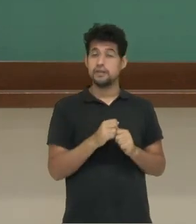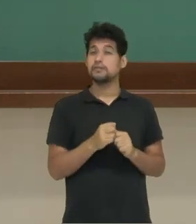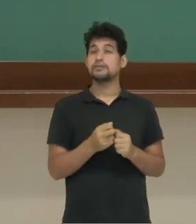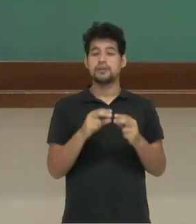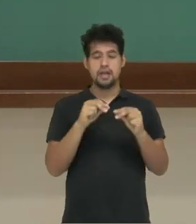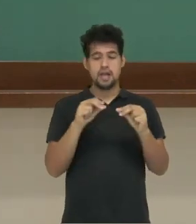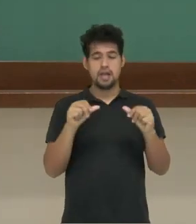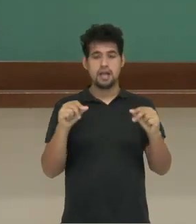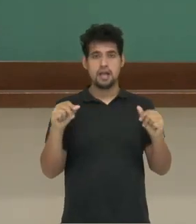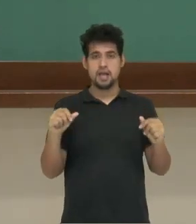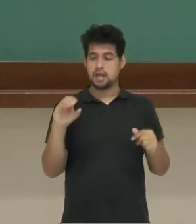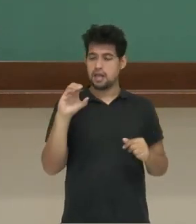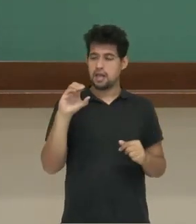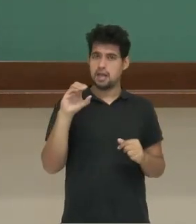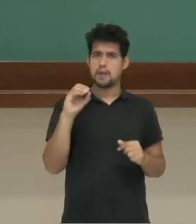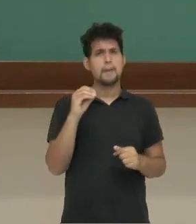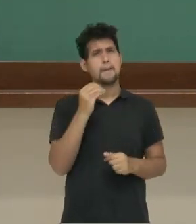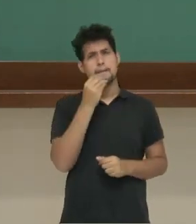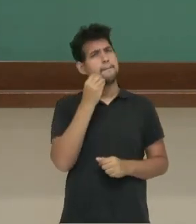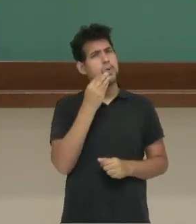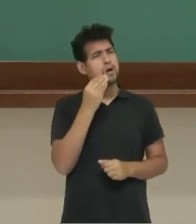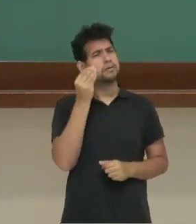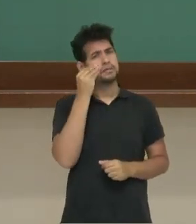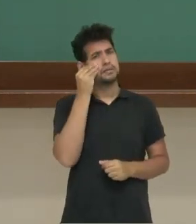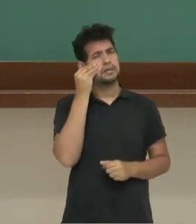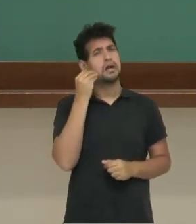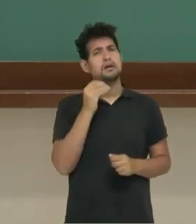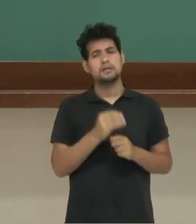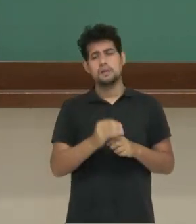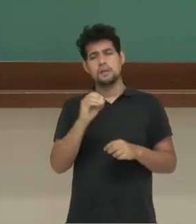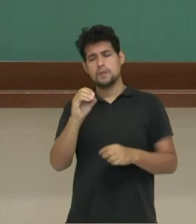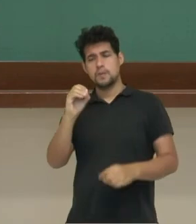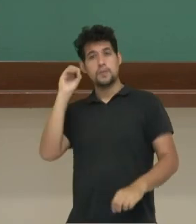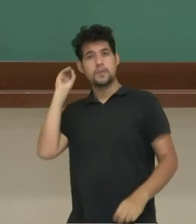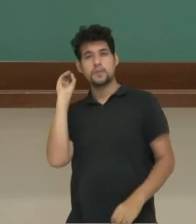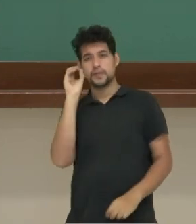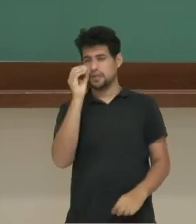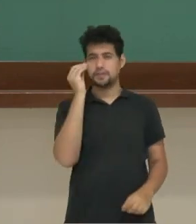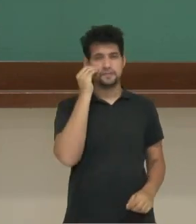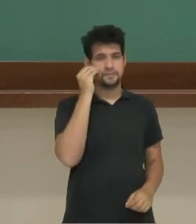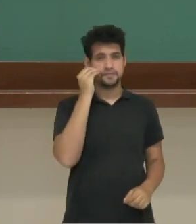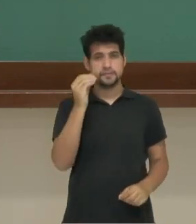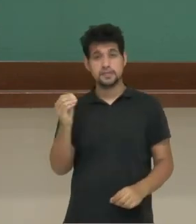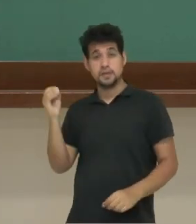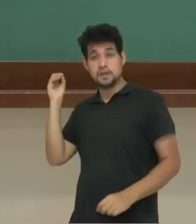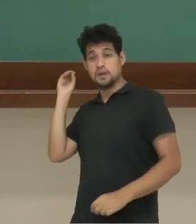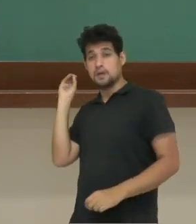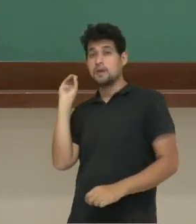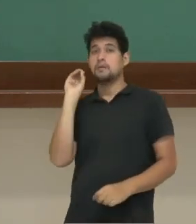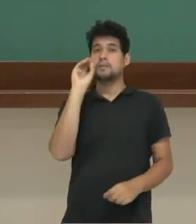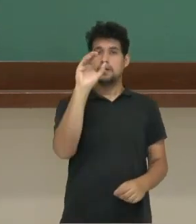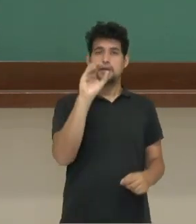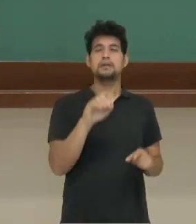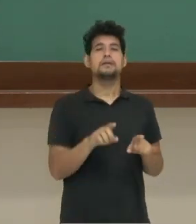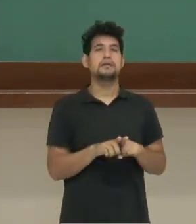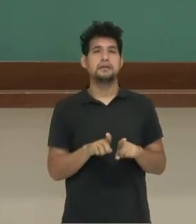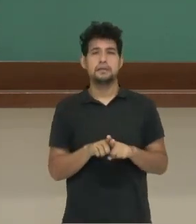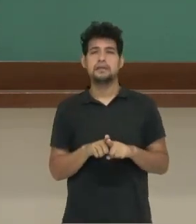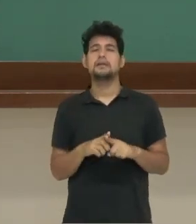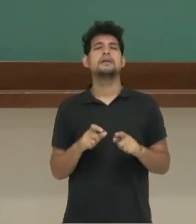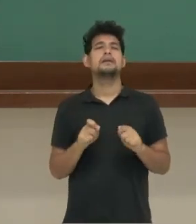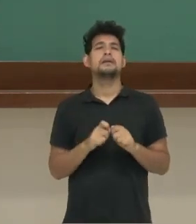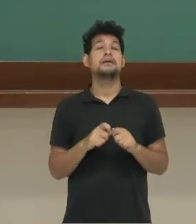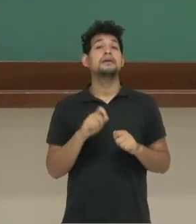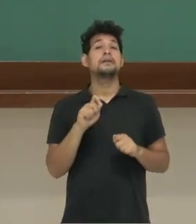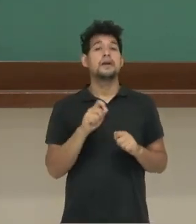é uma boa pedida para vocês tentarem treinar um pouquinho o arremesso de peso e estabelecer